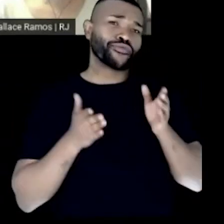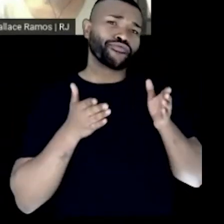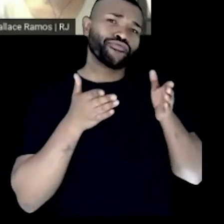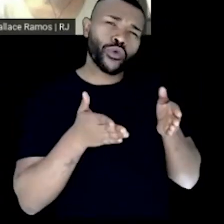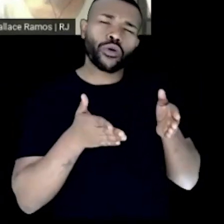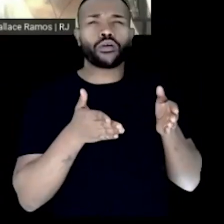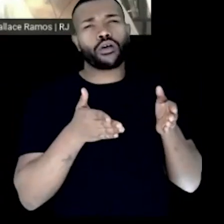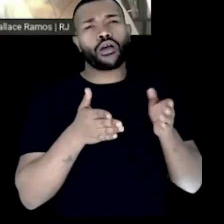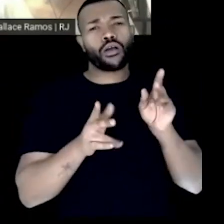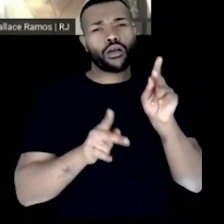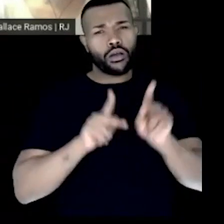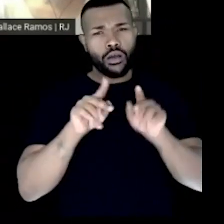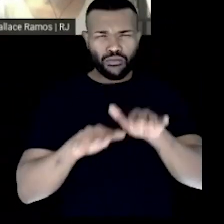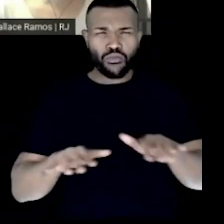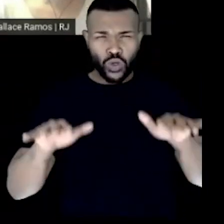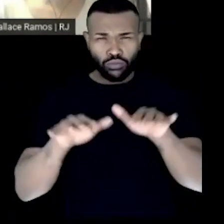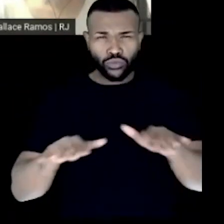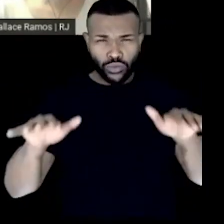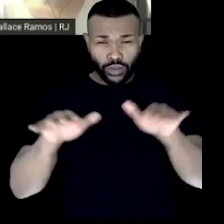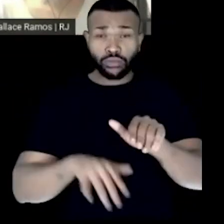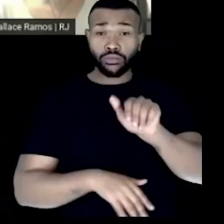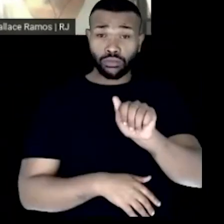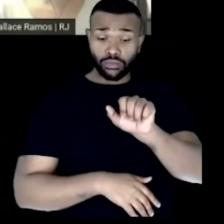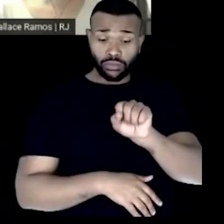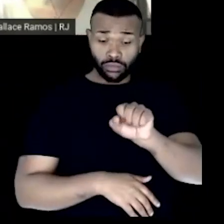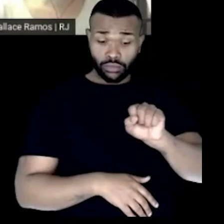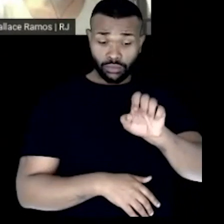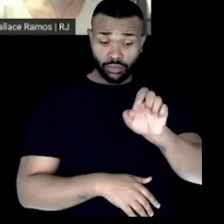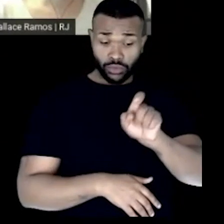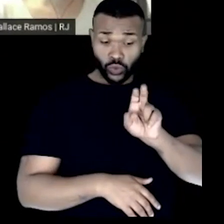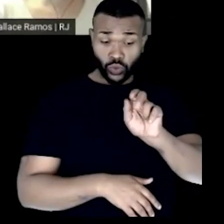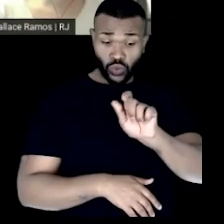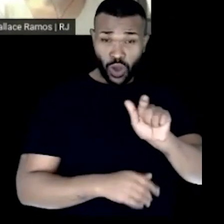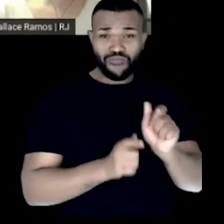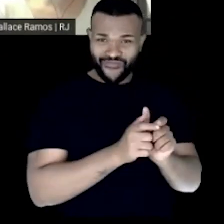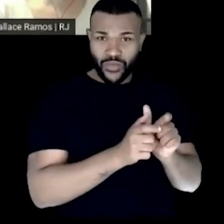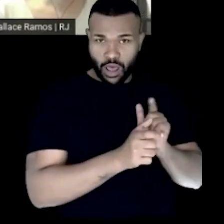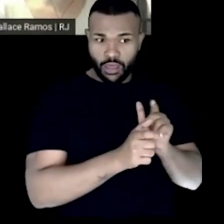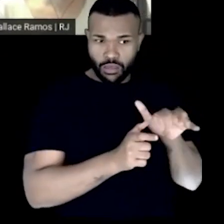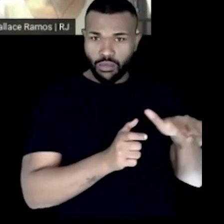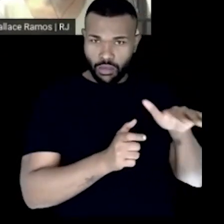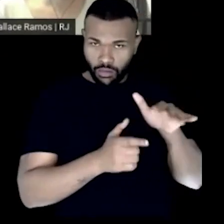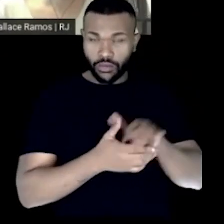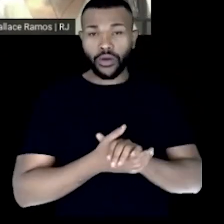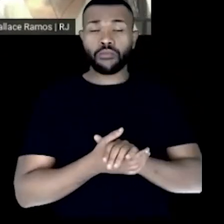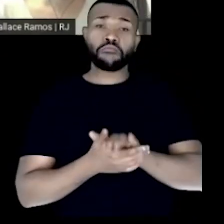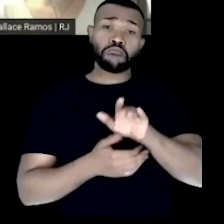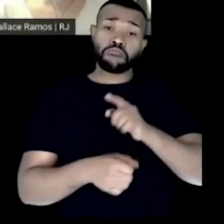muito focadas em... É claro que a população, a parcela assexual da população é pequena. E, enfim,